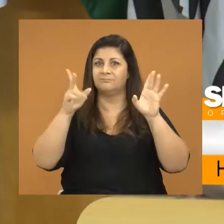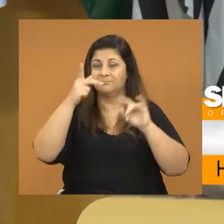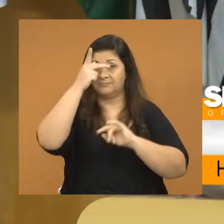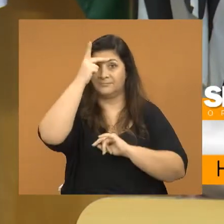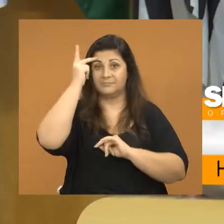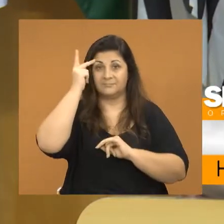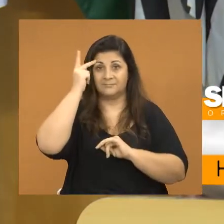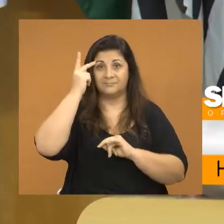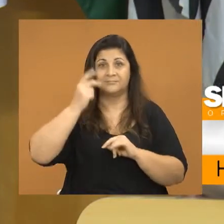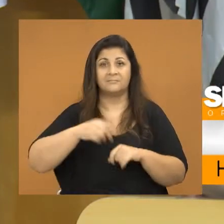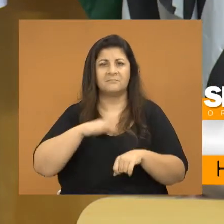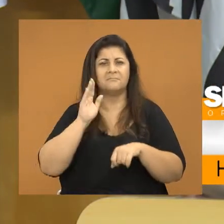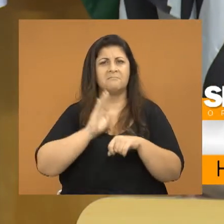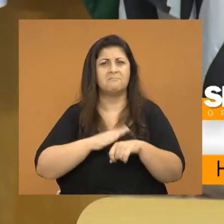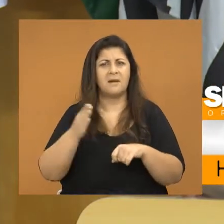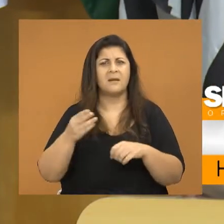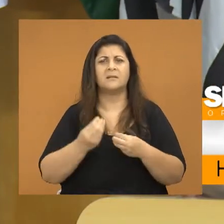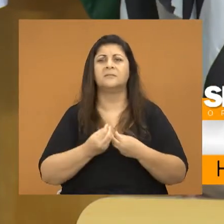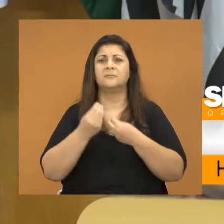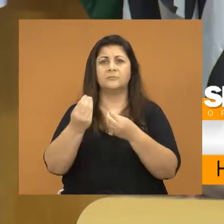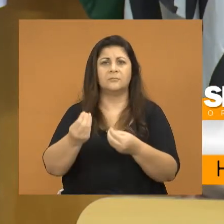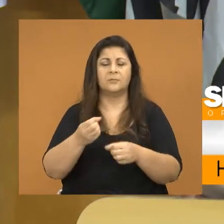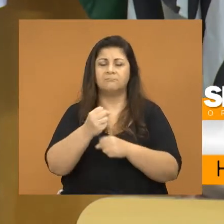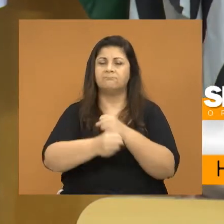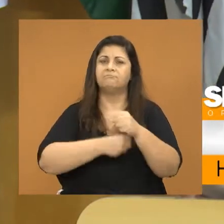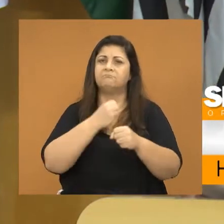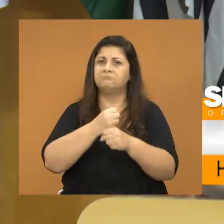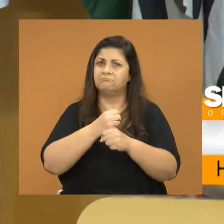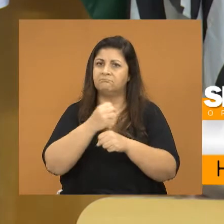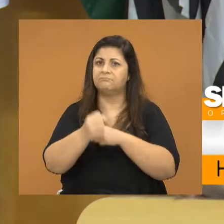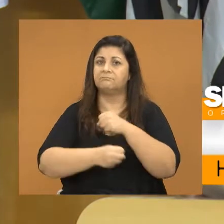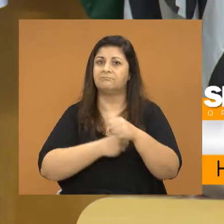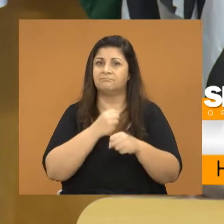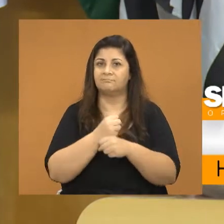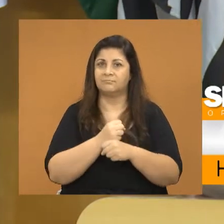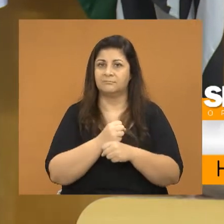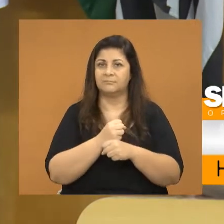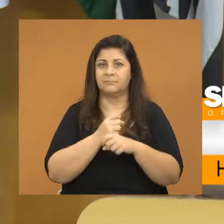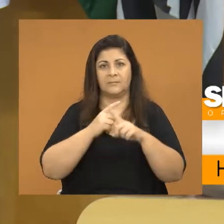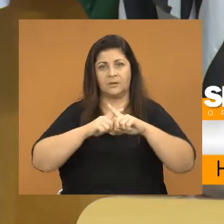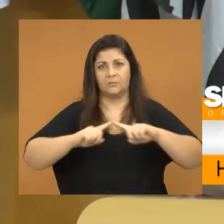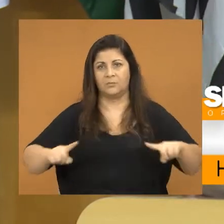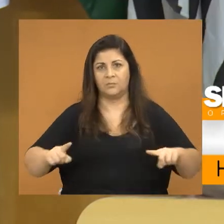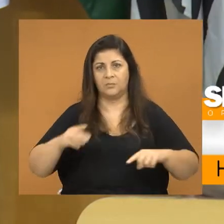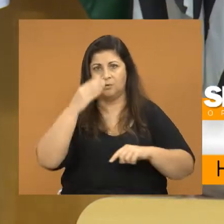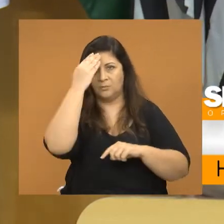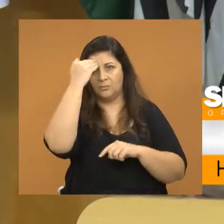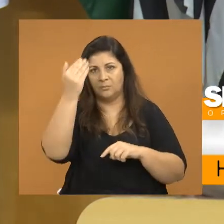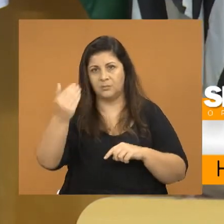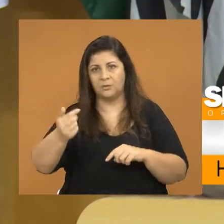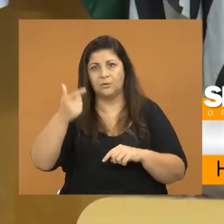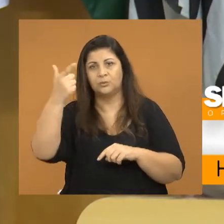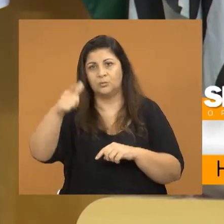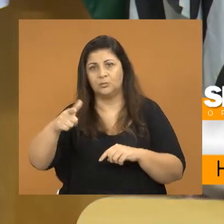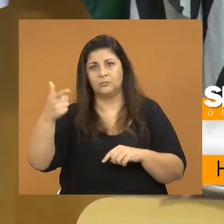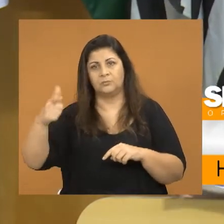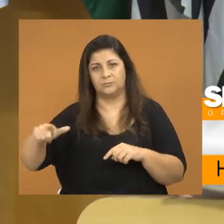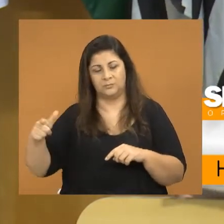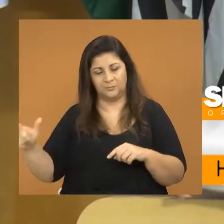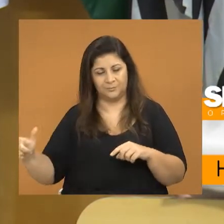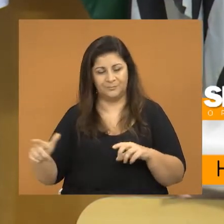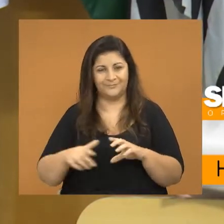Jacareí que mais doaram ao longo dos anos, sendo vedada a repetição de homenagens de um ano para o